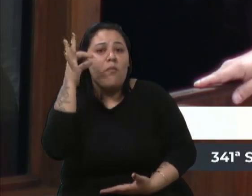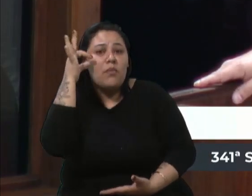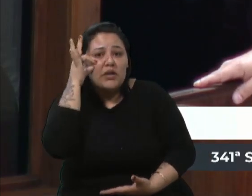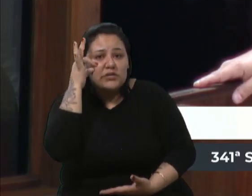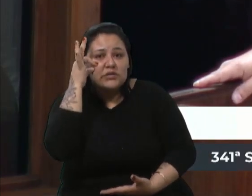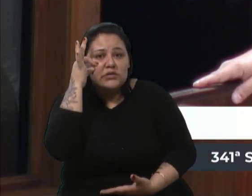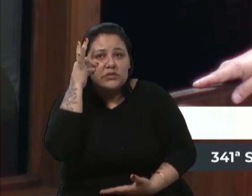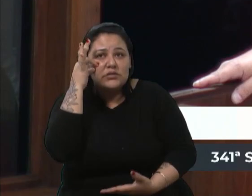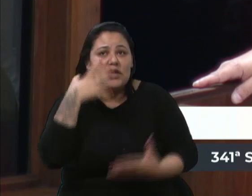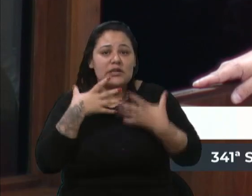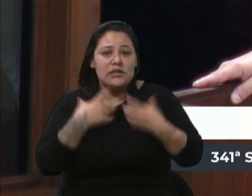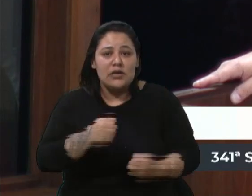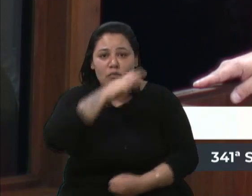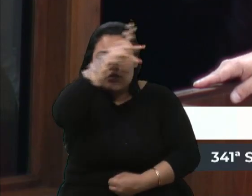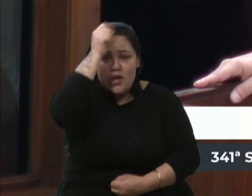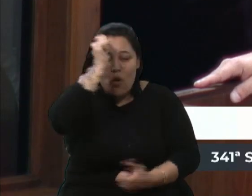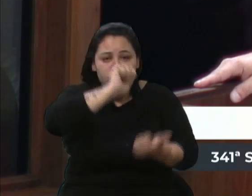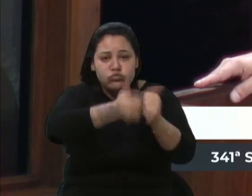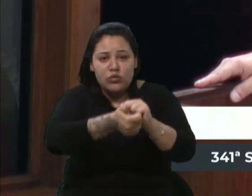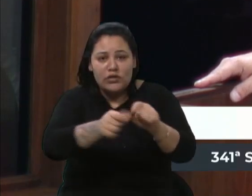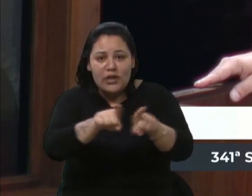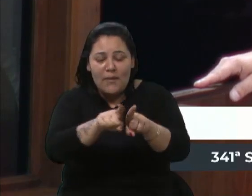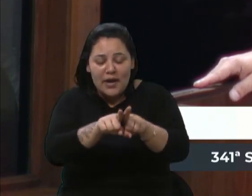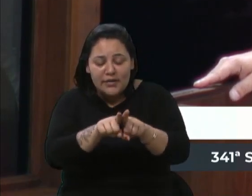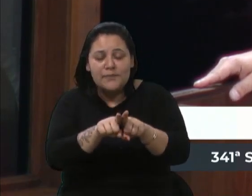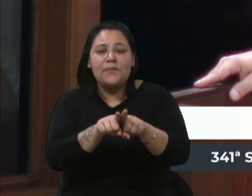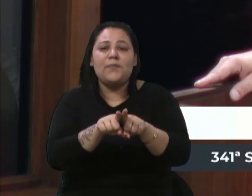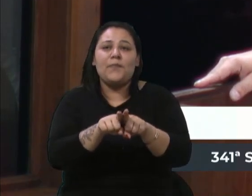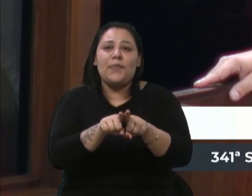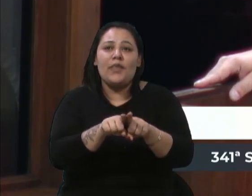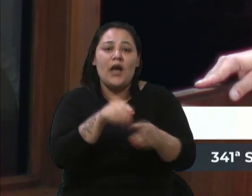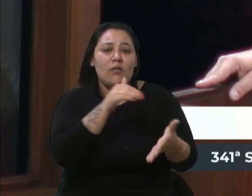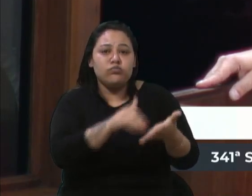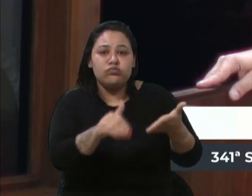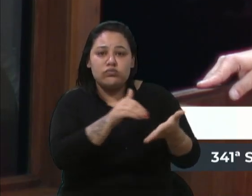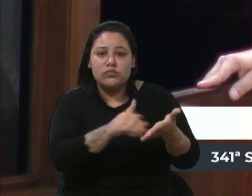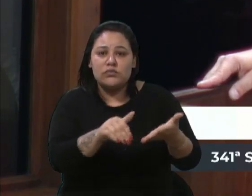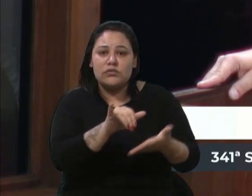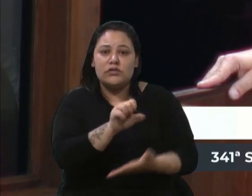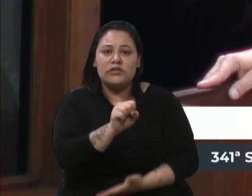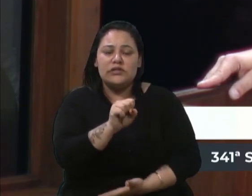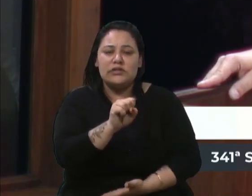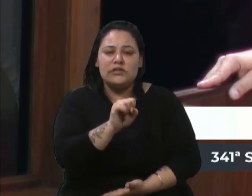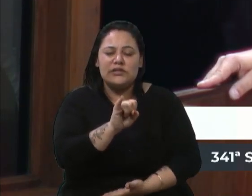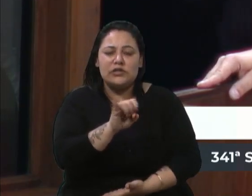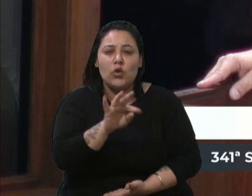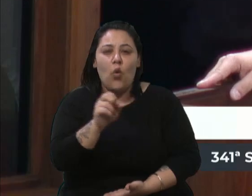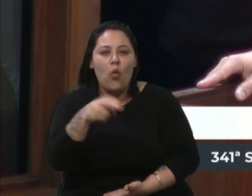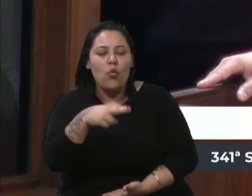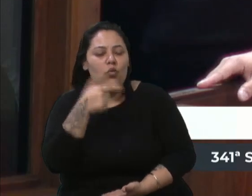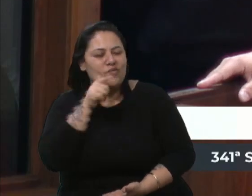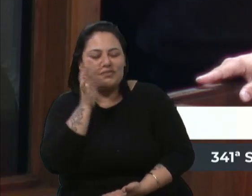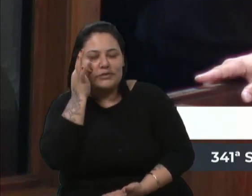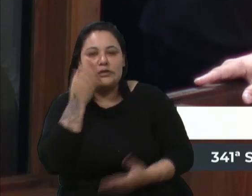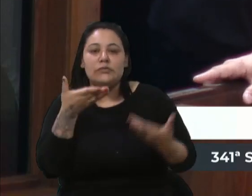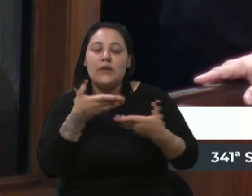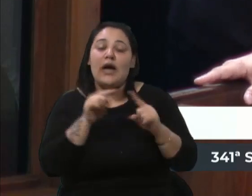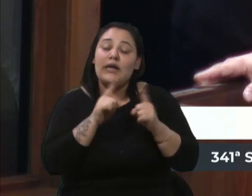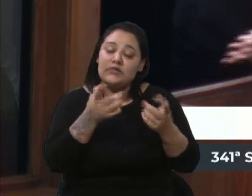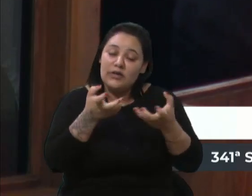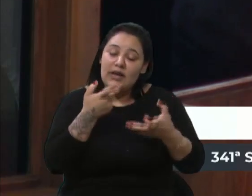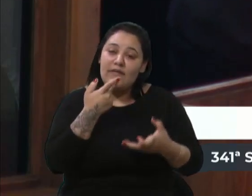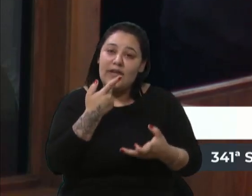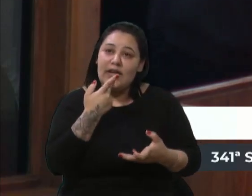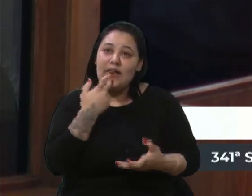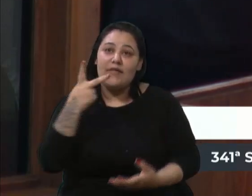Secretaria Municipal de Esporte e Lazer, né, o secretário Citon não pôde estar presente, e dizer,